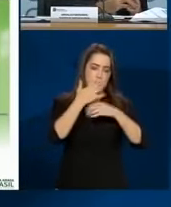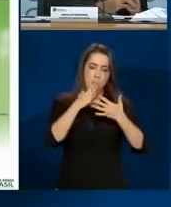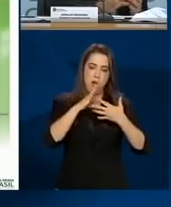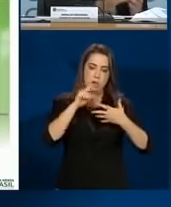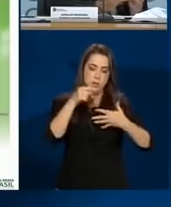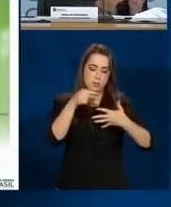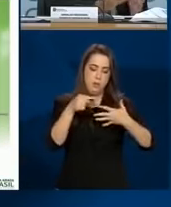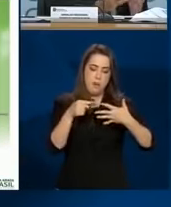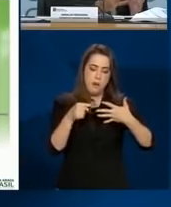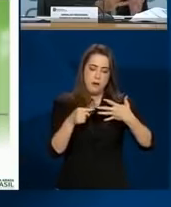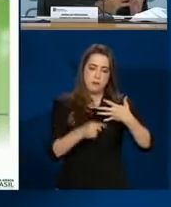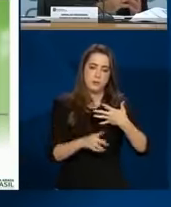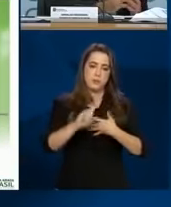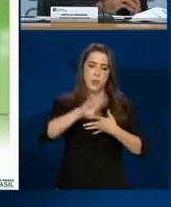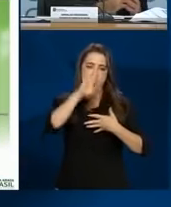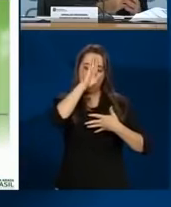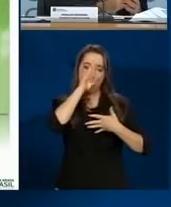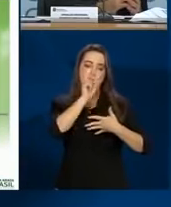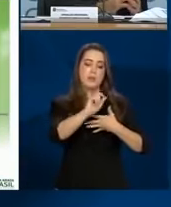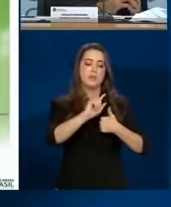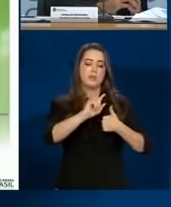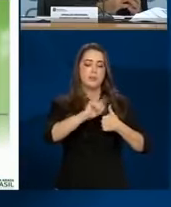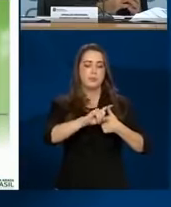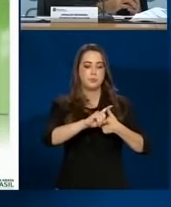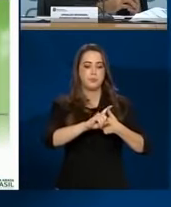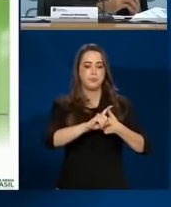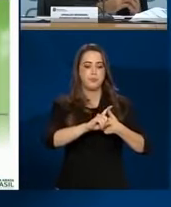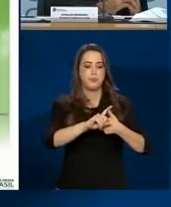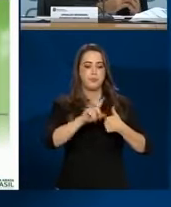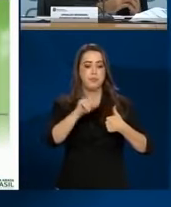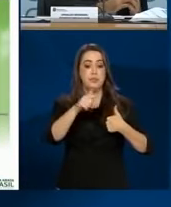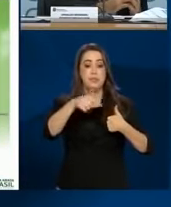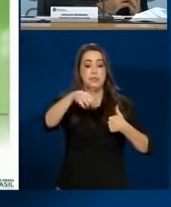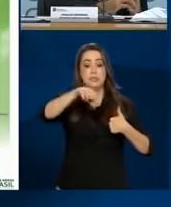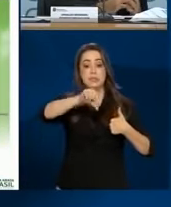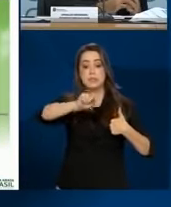profissionais de saúde que nós estamos relatando,